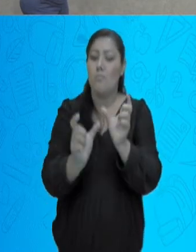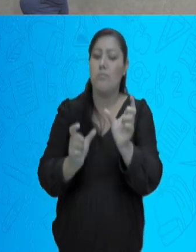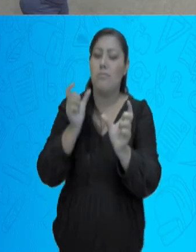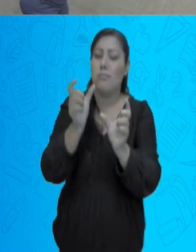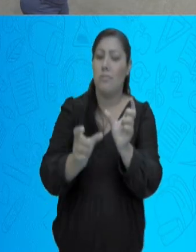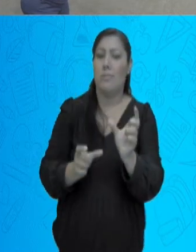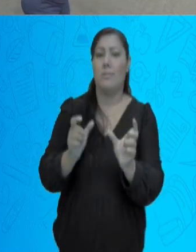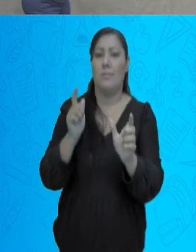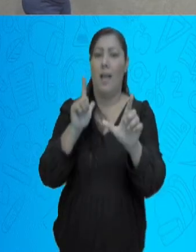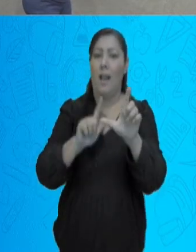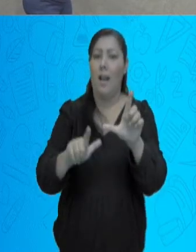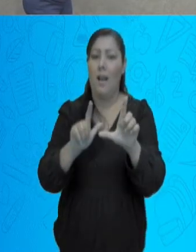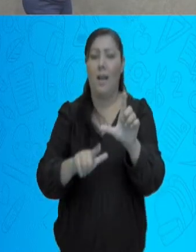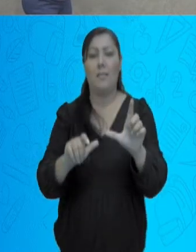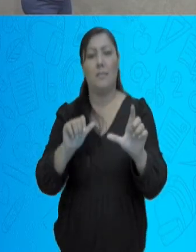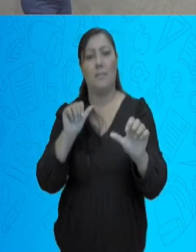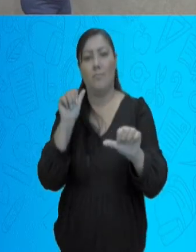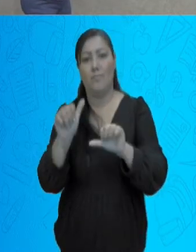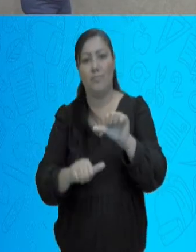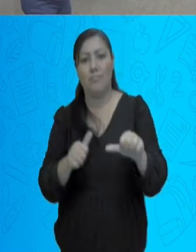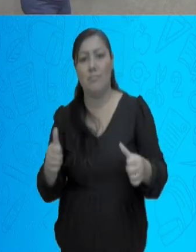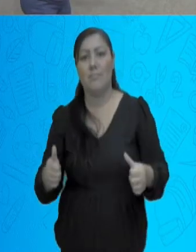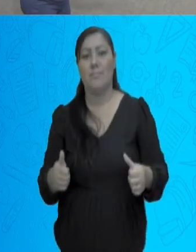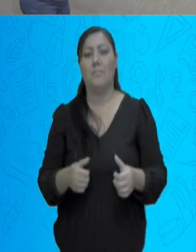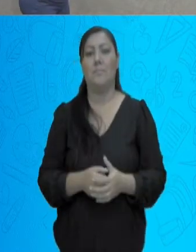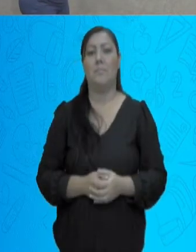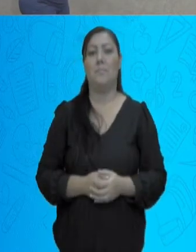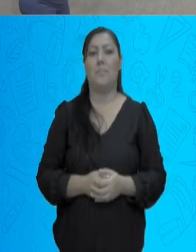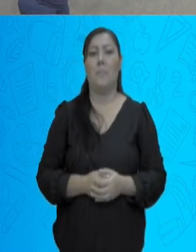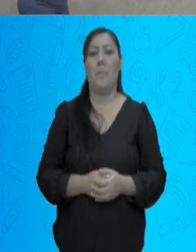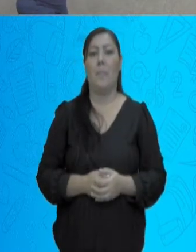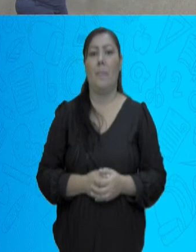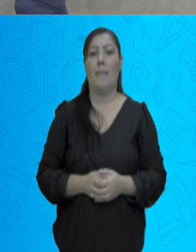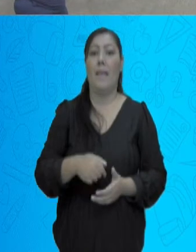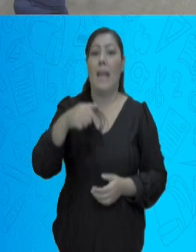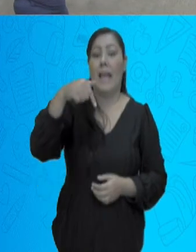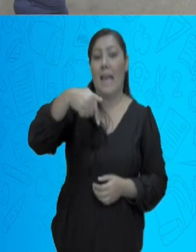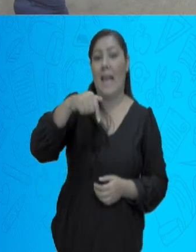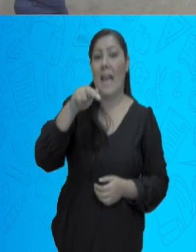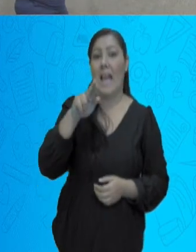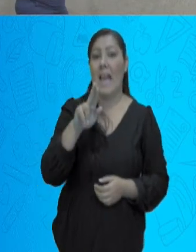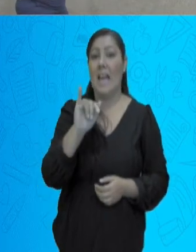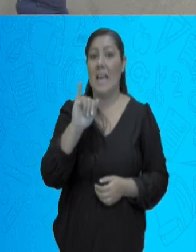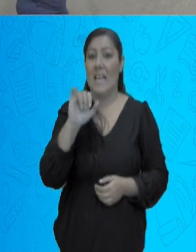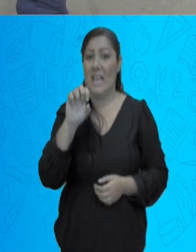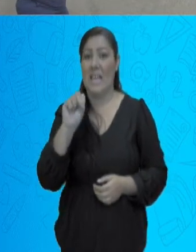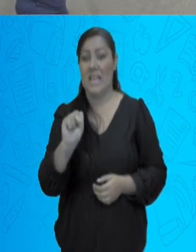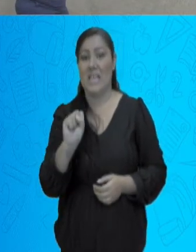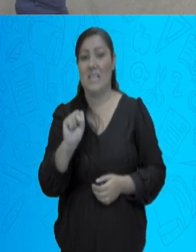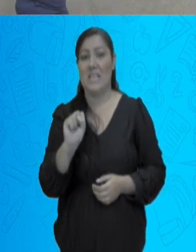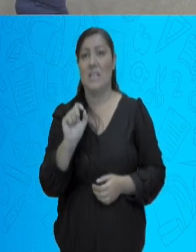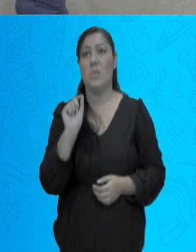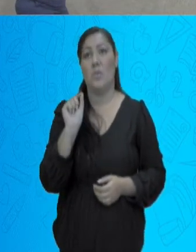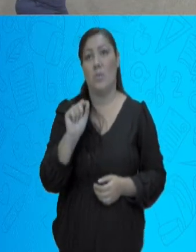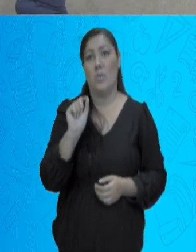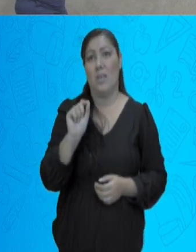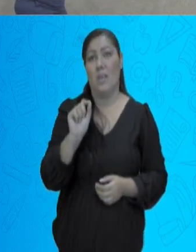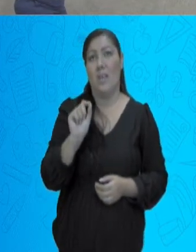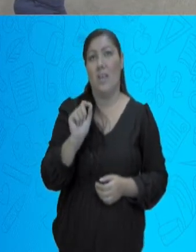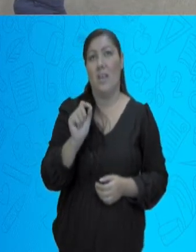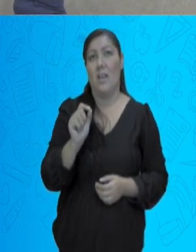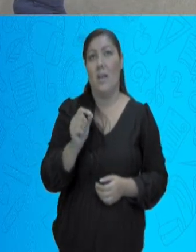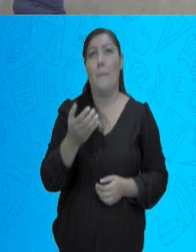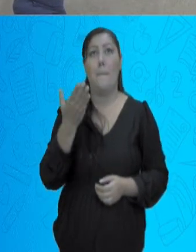transmissão. Eu quis. Quis é algo que já acabou. Eu quis. Hoje eu não quero mais, né? E tem o mais